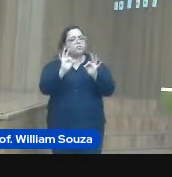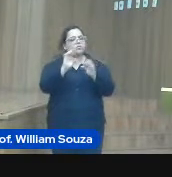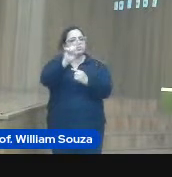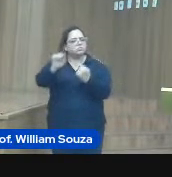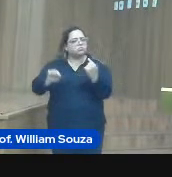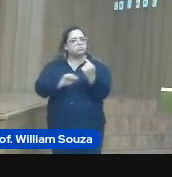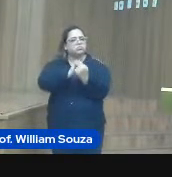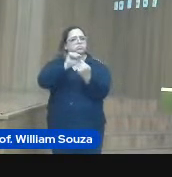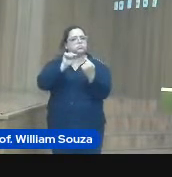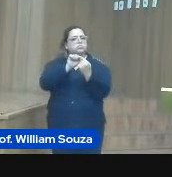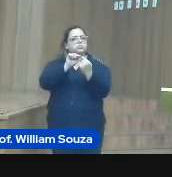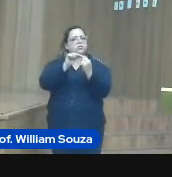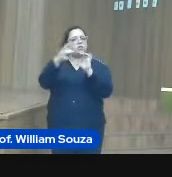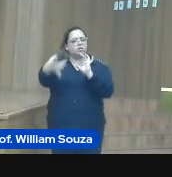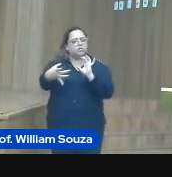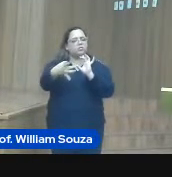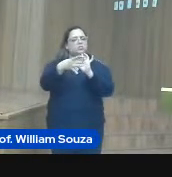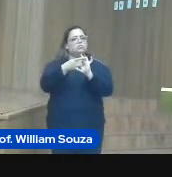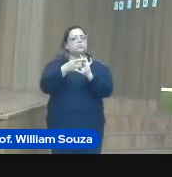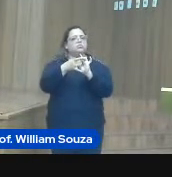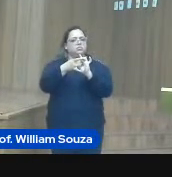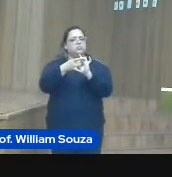amor ligado, mas